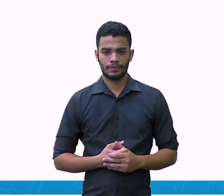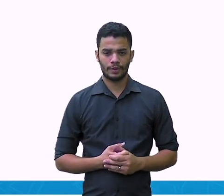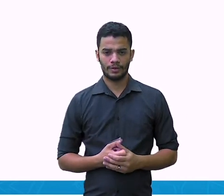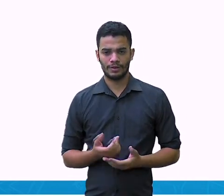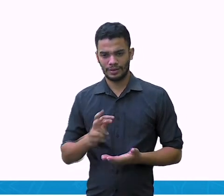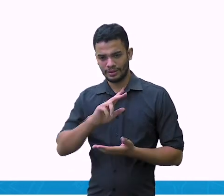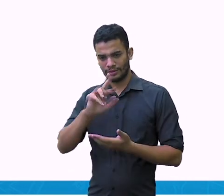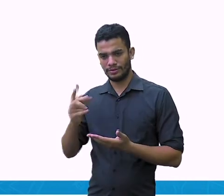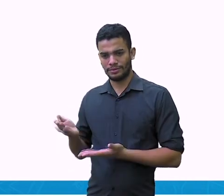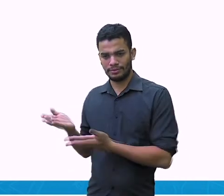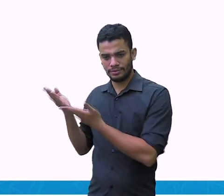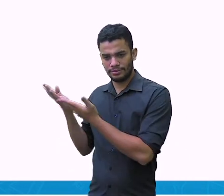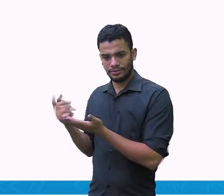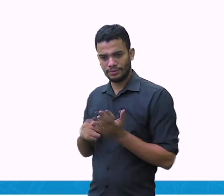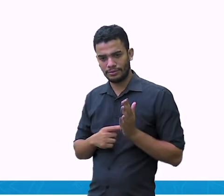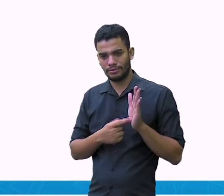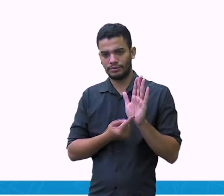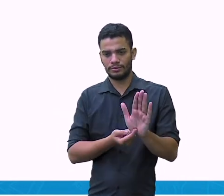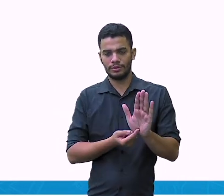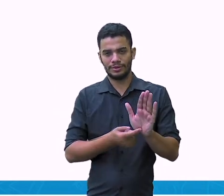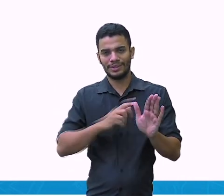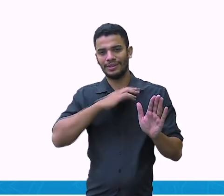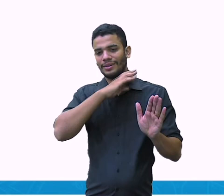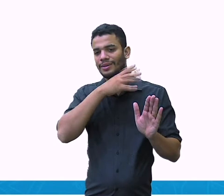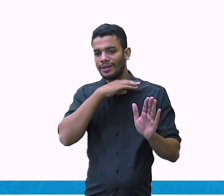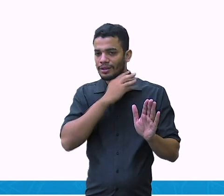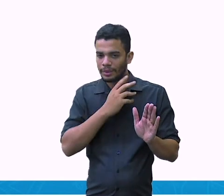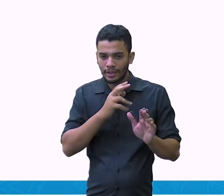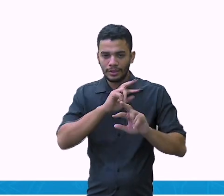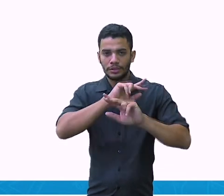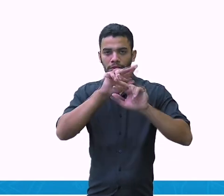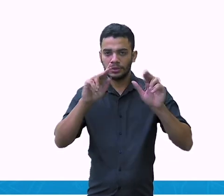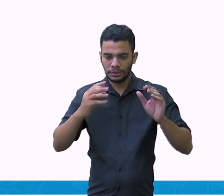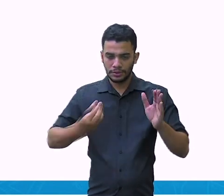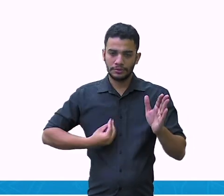ó, várias imagens de seres vivos